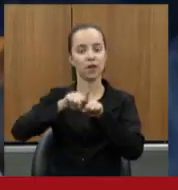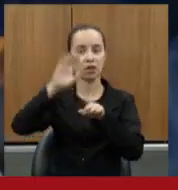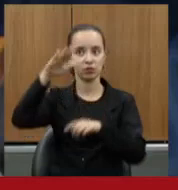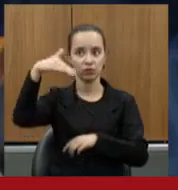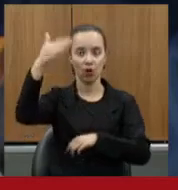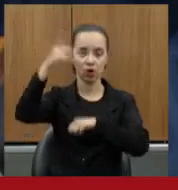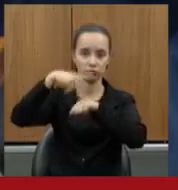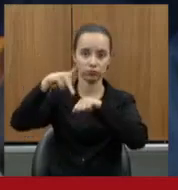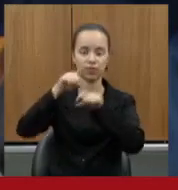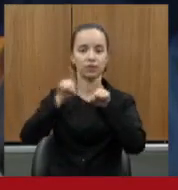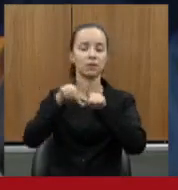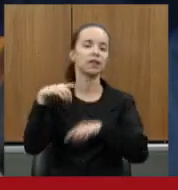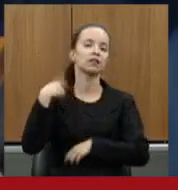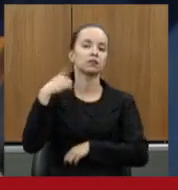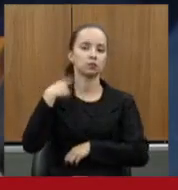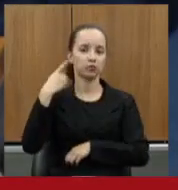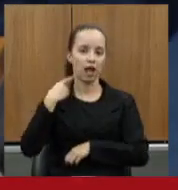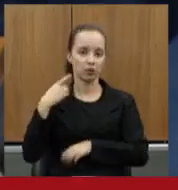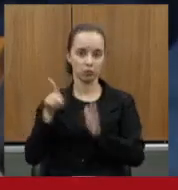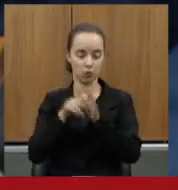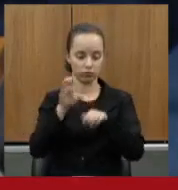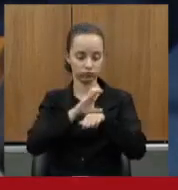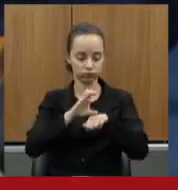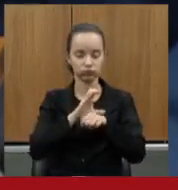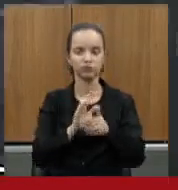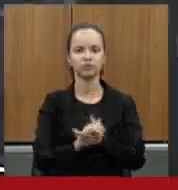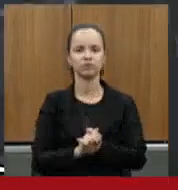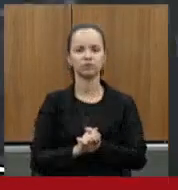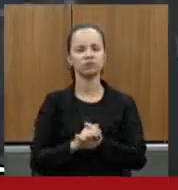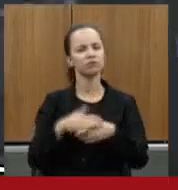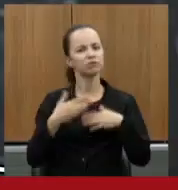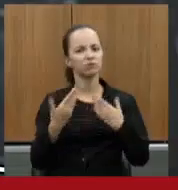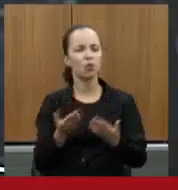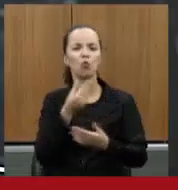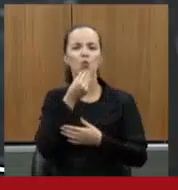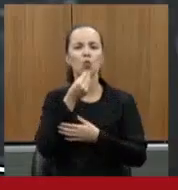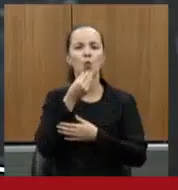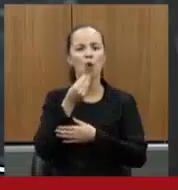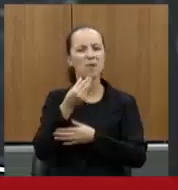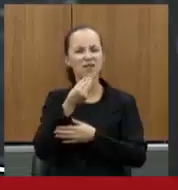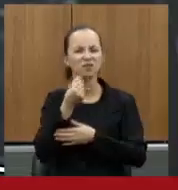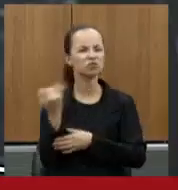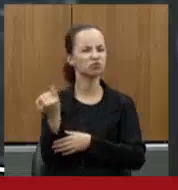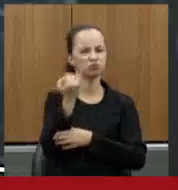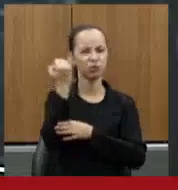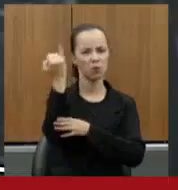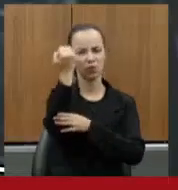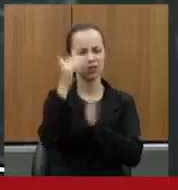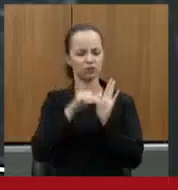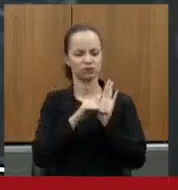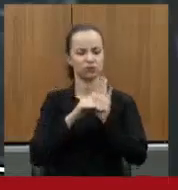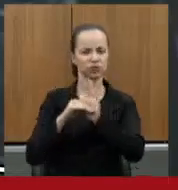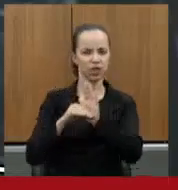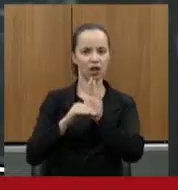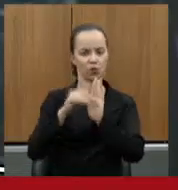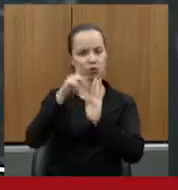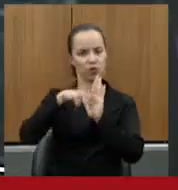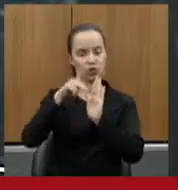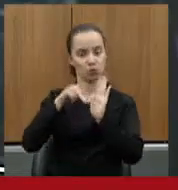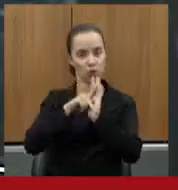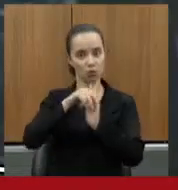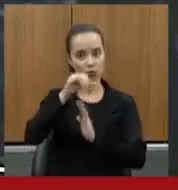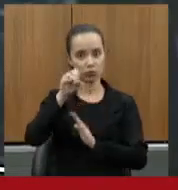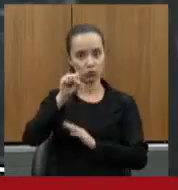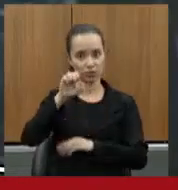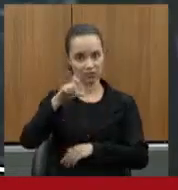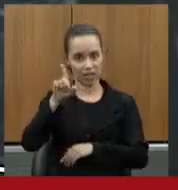também deputado constituinte. Praticamente, ele incorporou o projeto que José Bonifácio tinha para o Brasil.